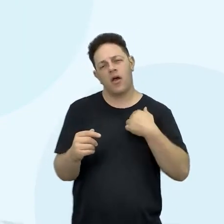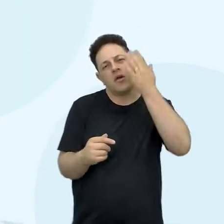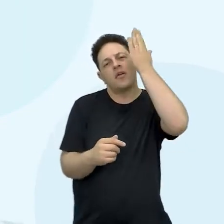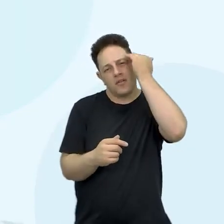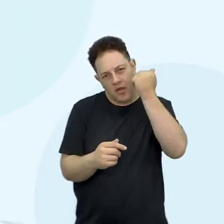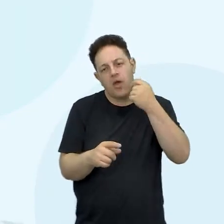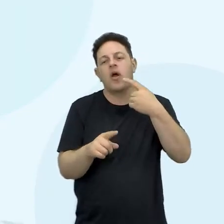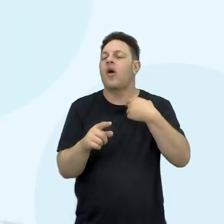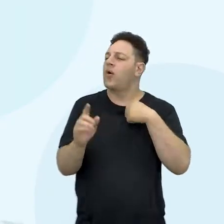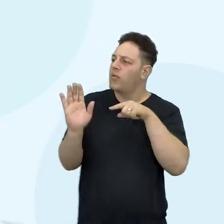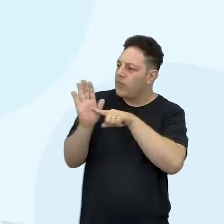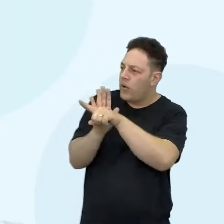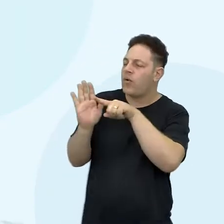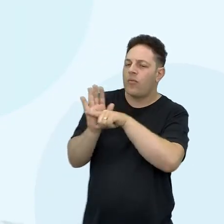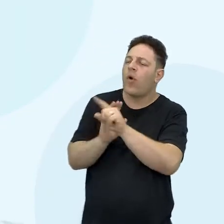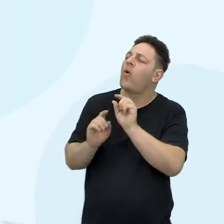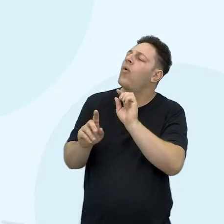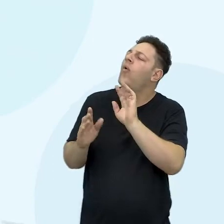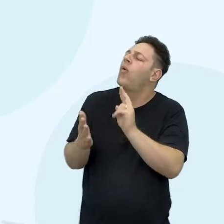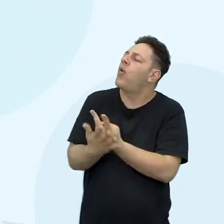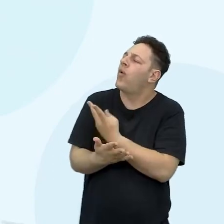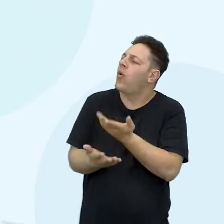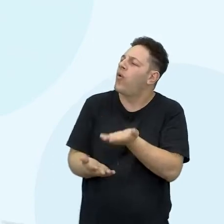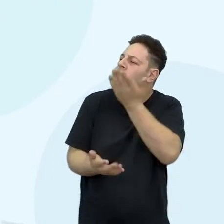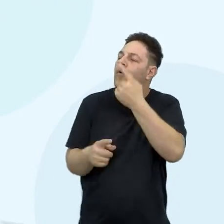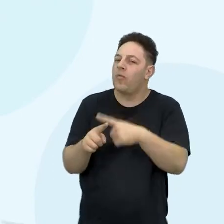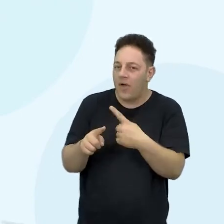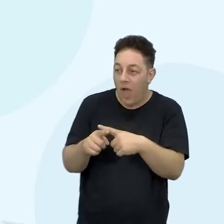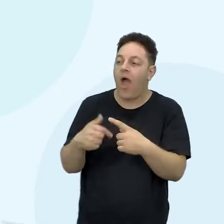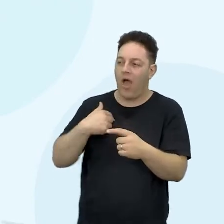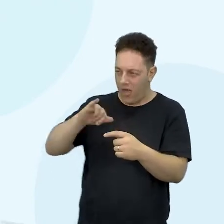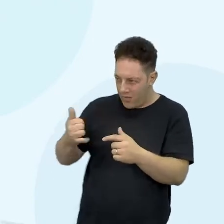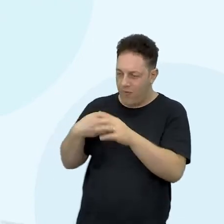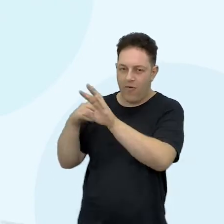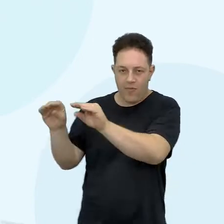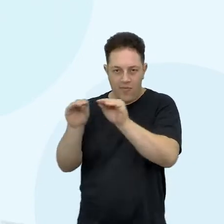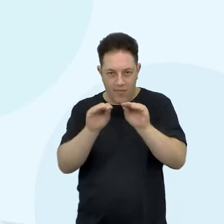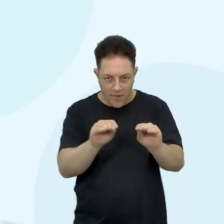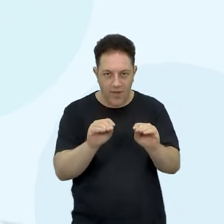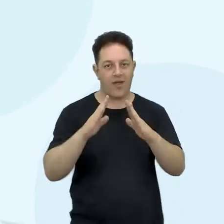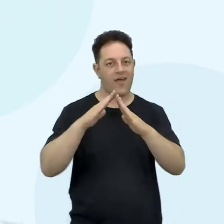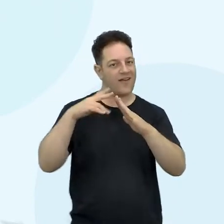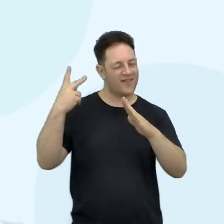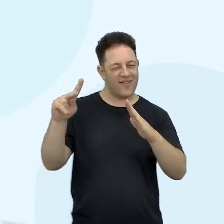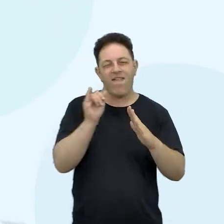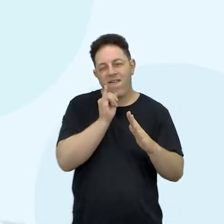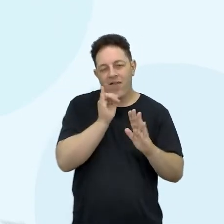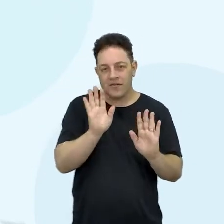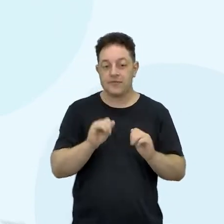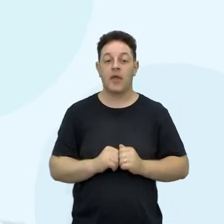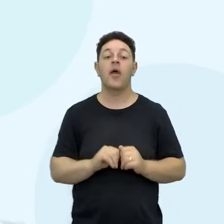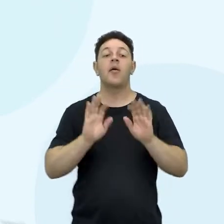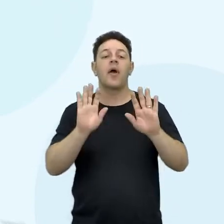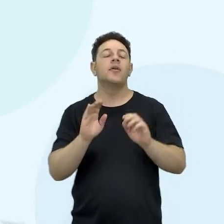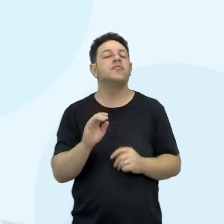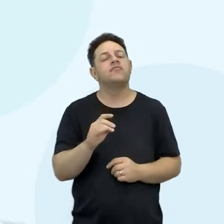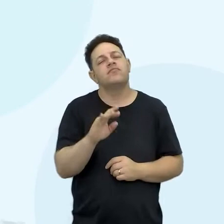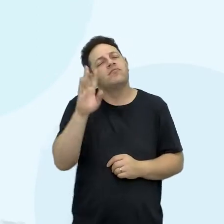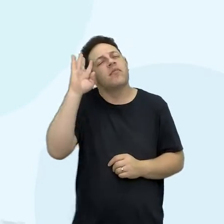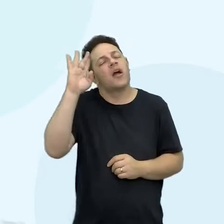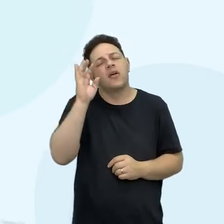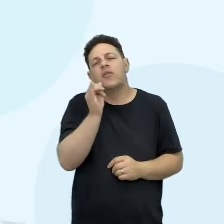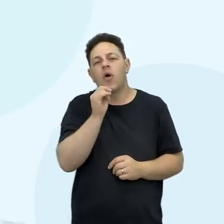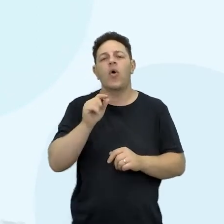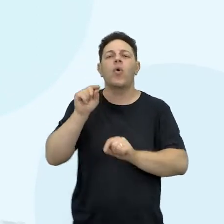porque que teve esse aumento. E é por isso que eu peguei, né, o gráfico da casa dela. Mas a gente vai supor que eu não conheço